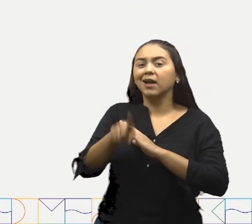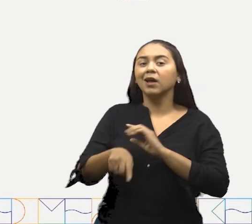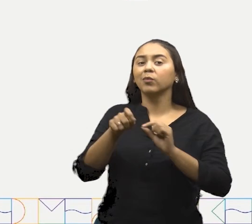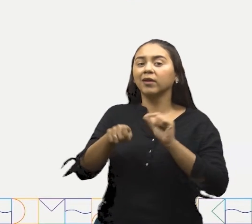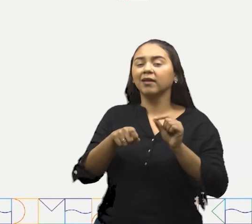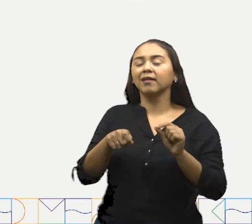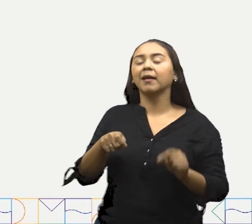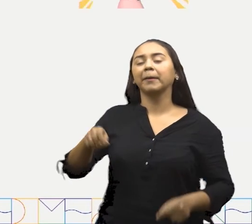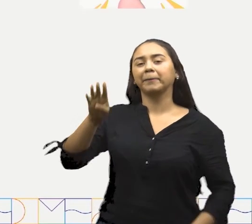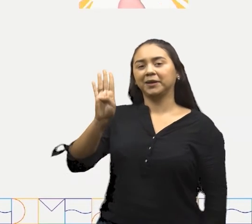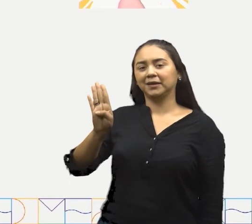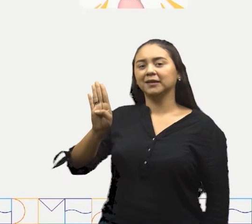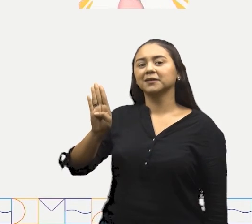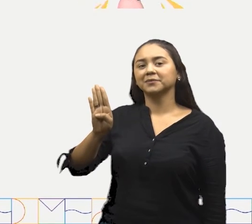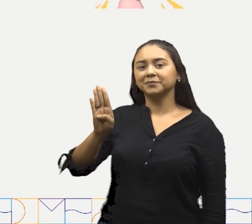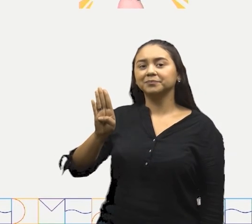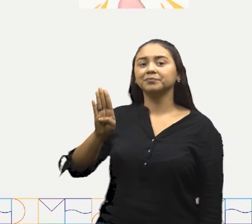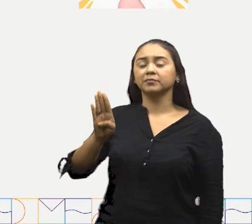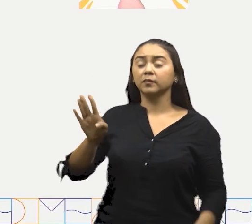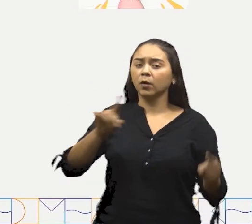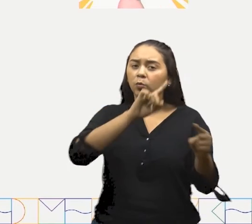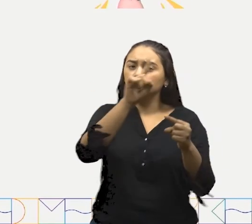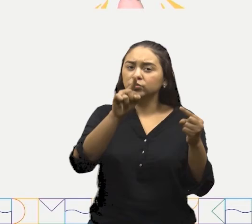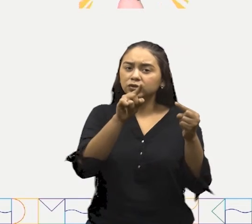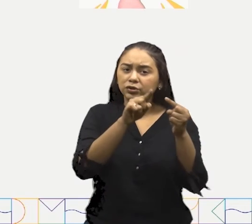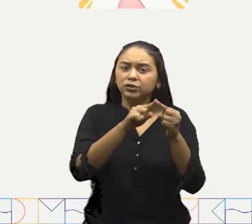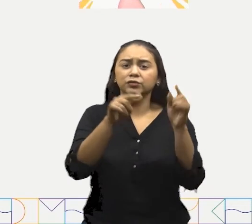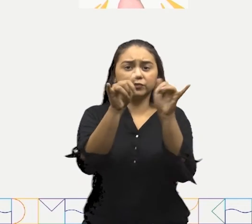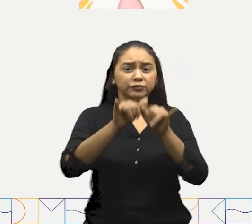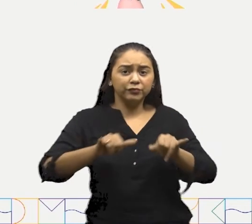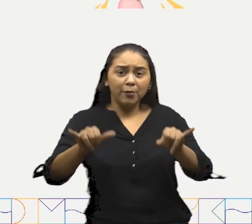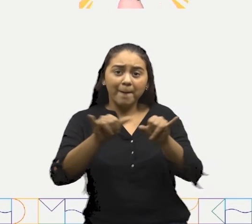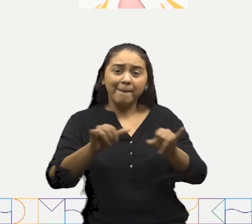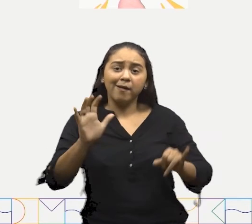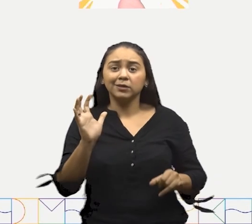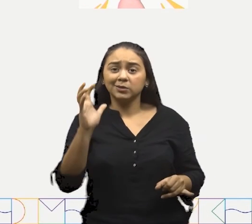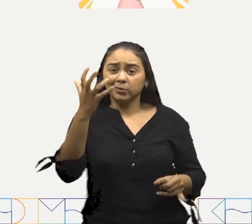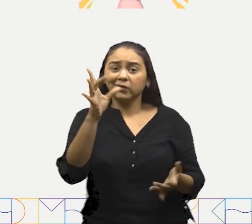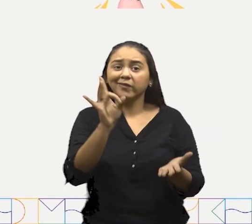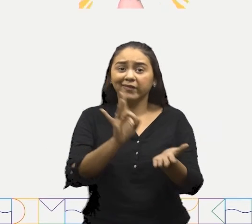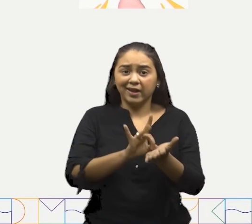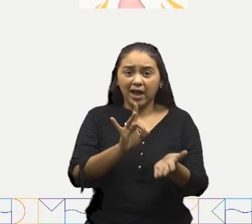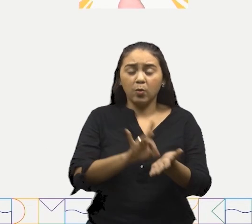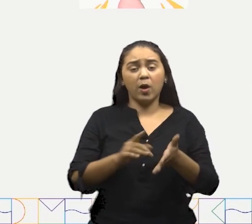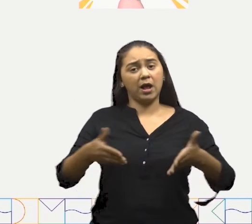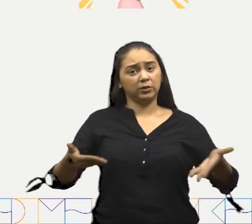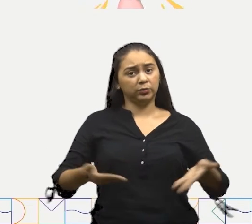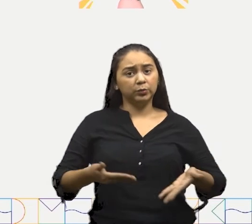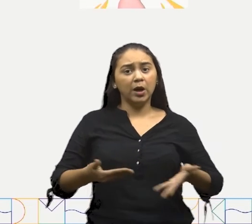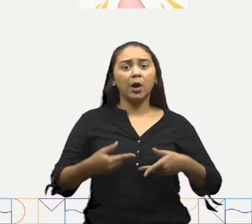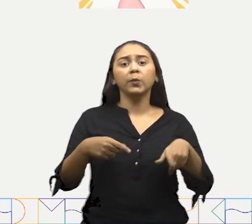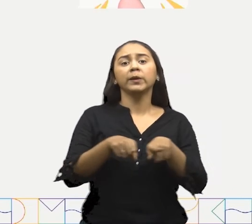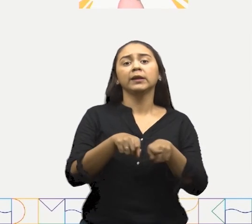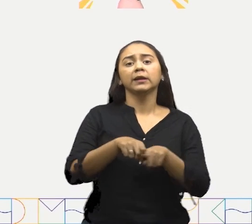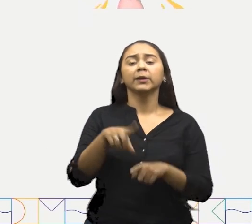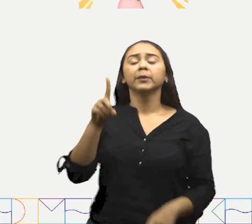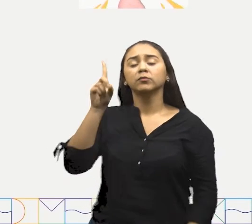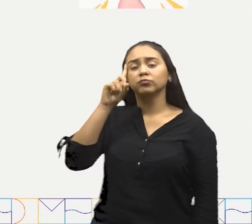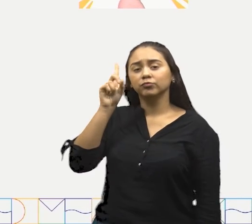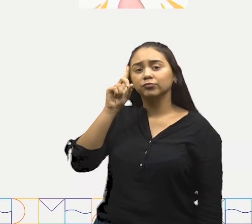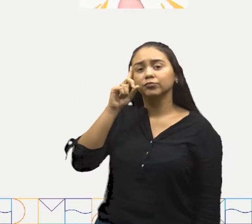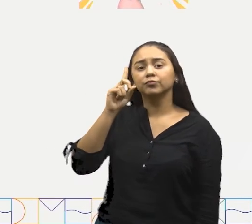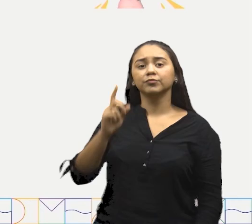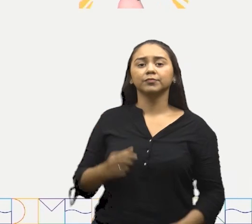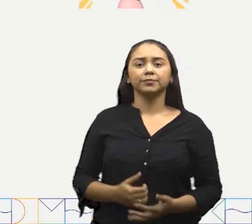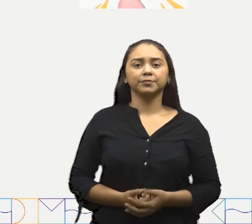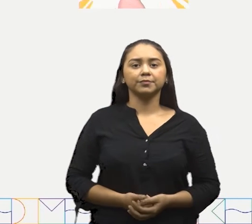essa questão é a letra B. Tem como objetivo informar algum acontecimento real,